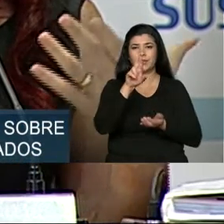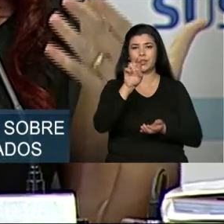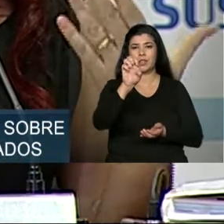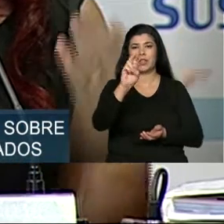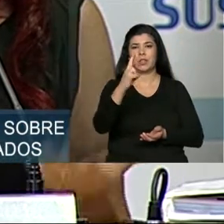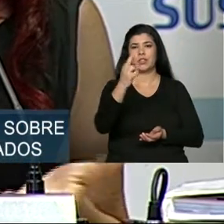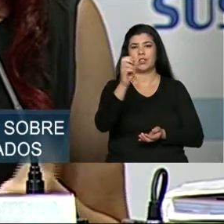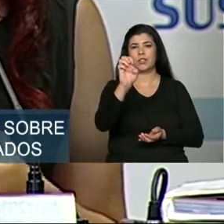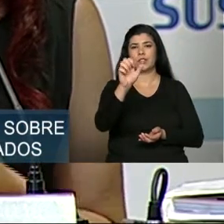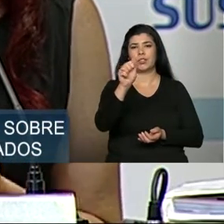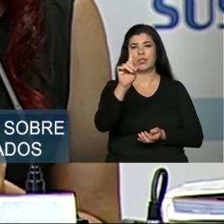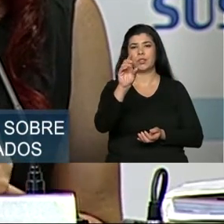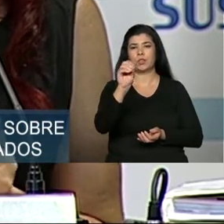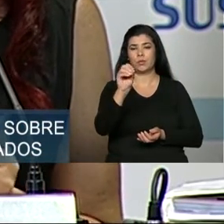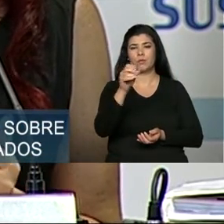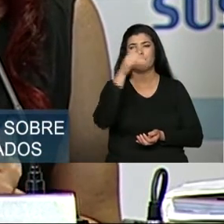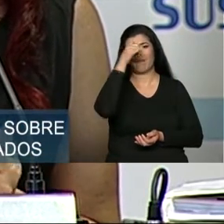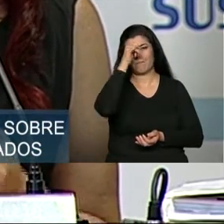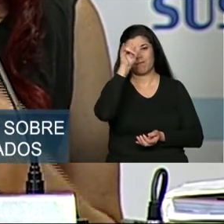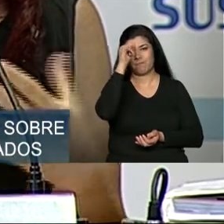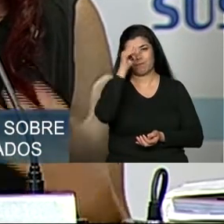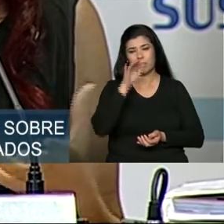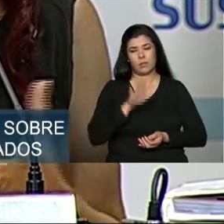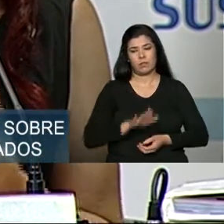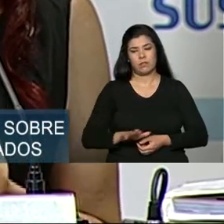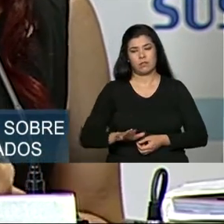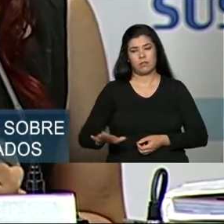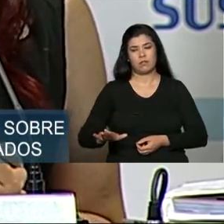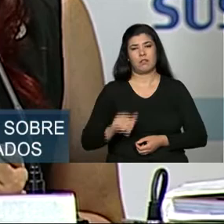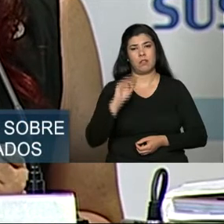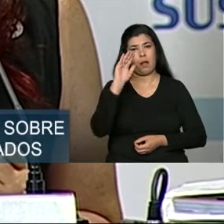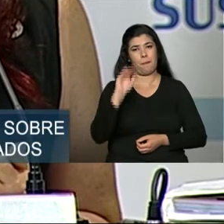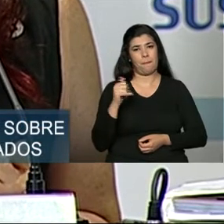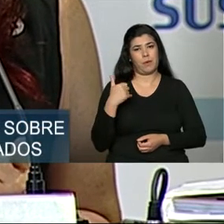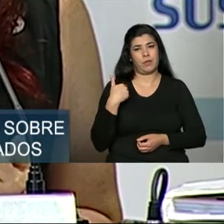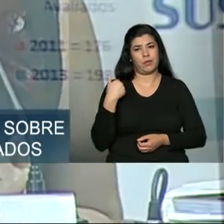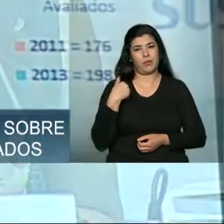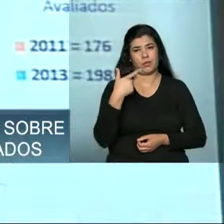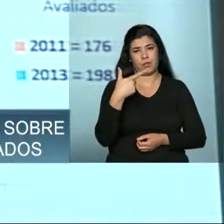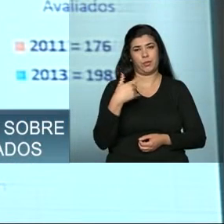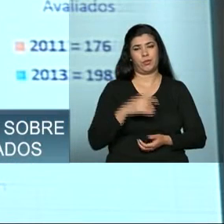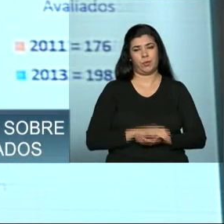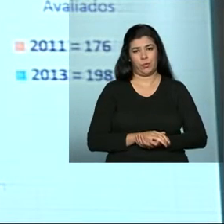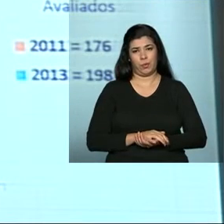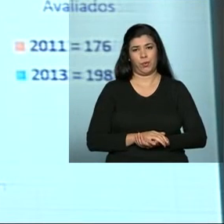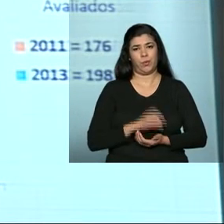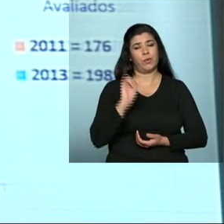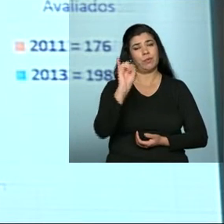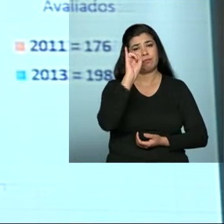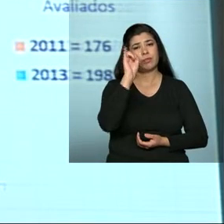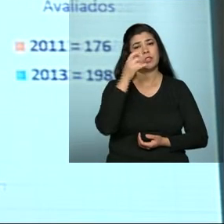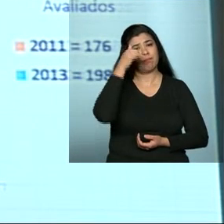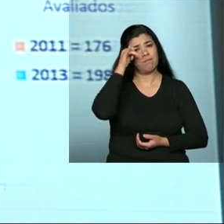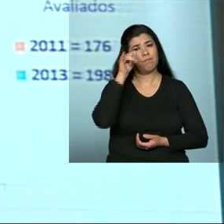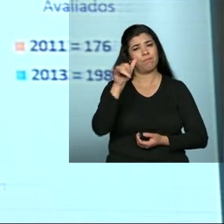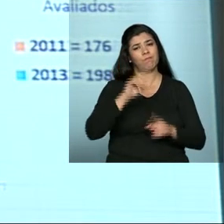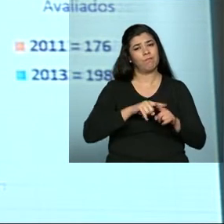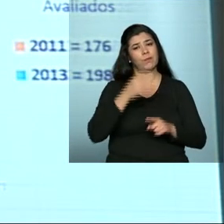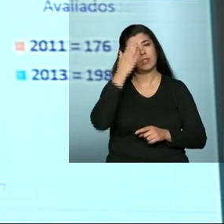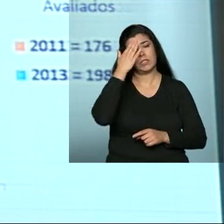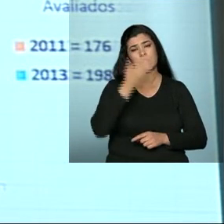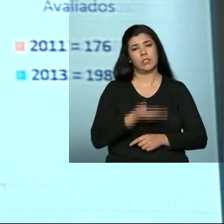ser evitado para crianças menores de 2 anos, principalmente. Mas um alimento muito consumido pelas